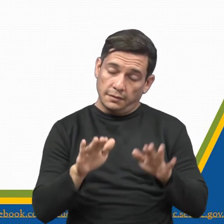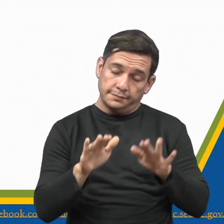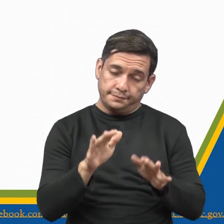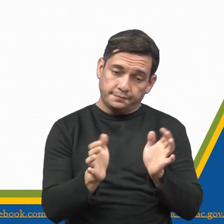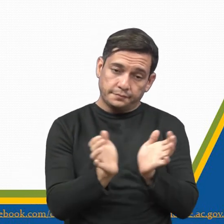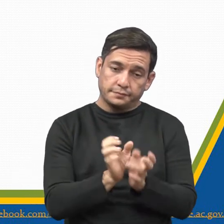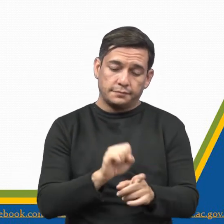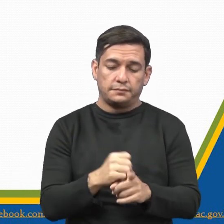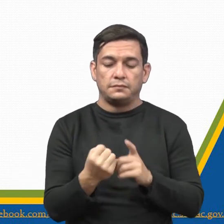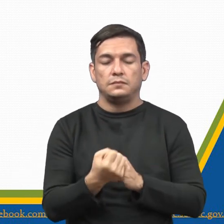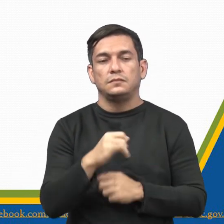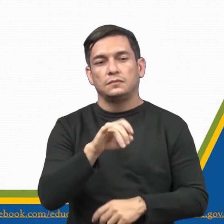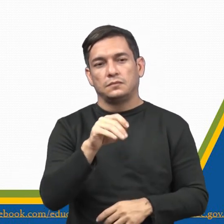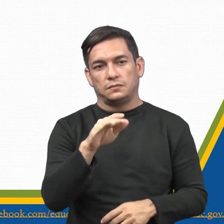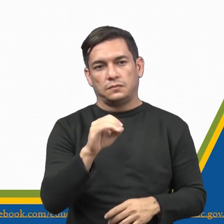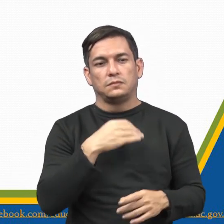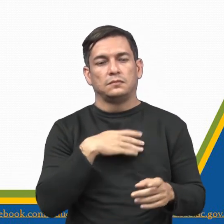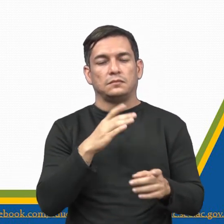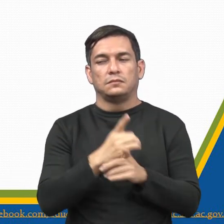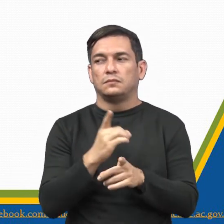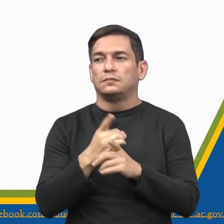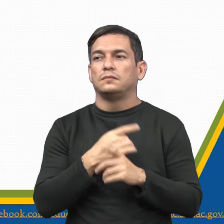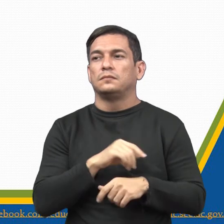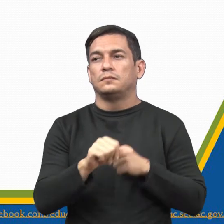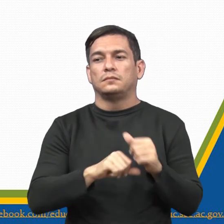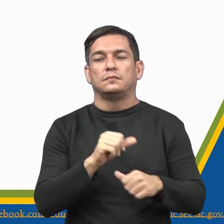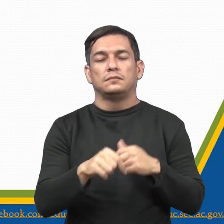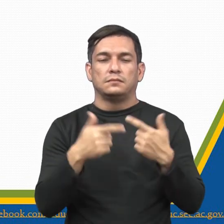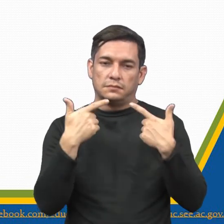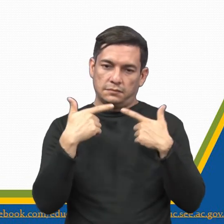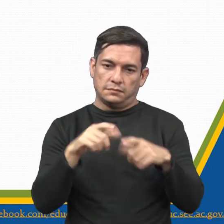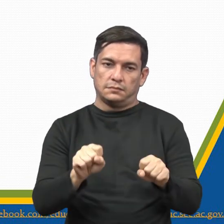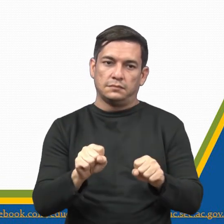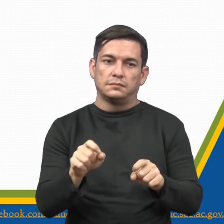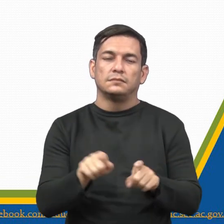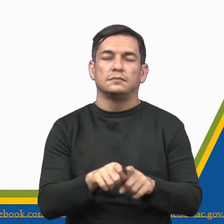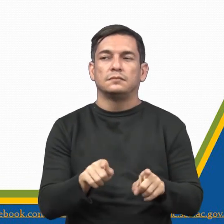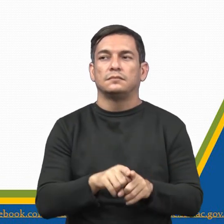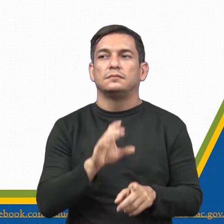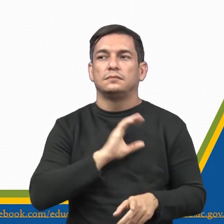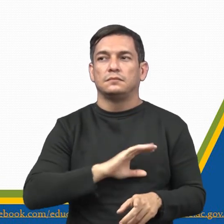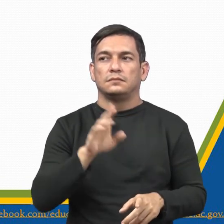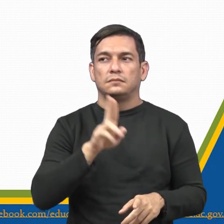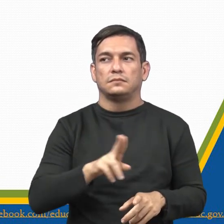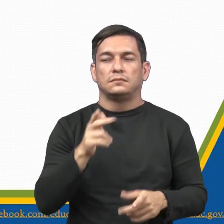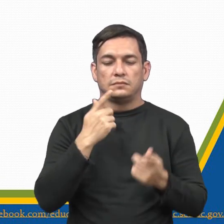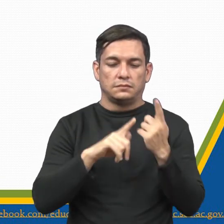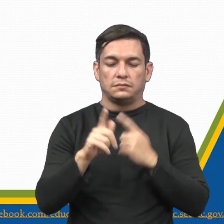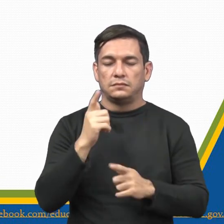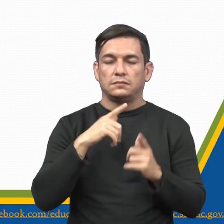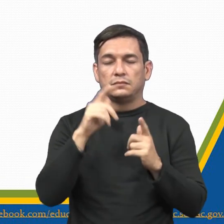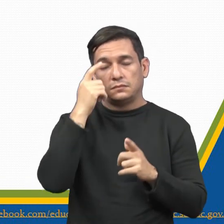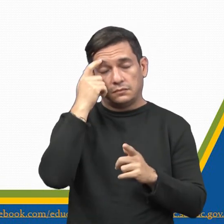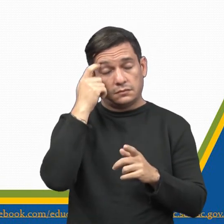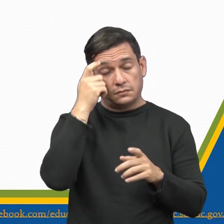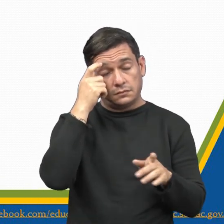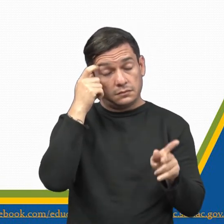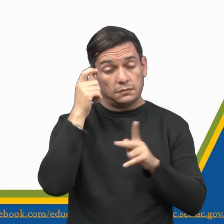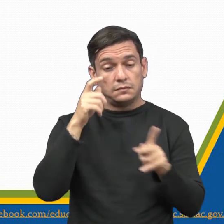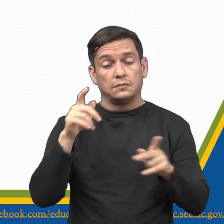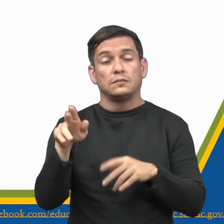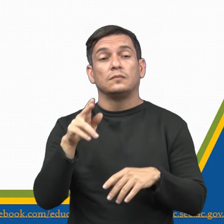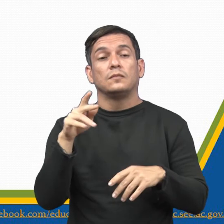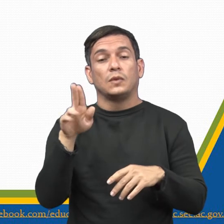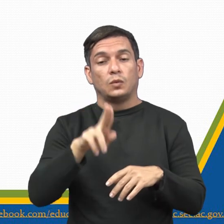Dependendo do grupo social que João se encontra, ele muda a sua linguagem. Como um colega, ele usa gírias, já como professor, ele usa a